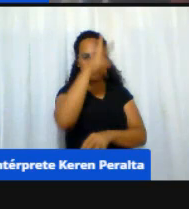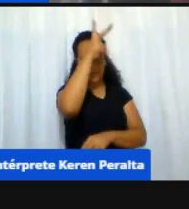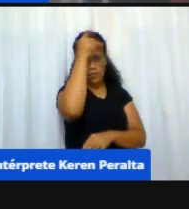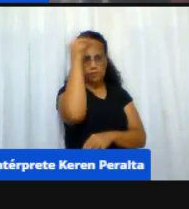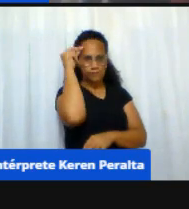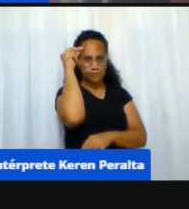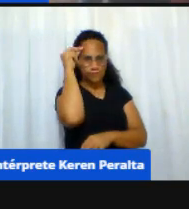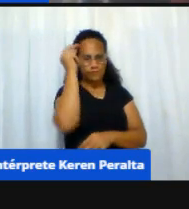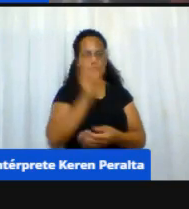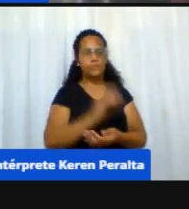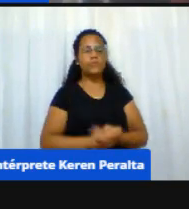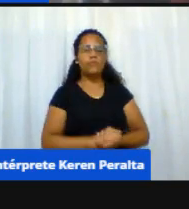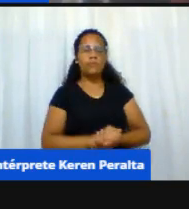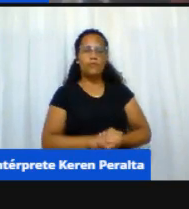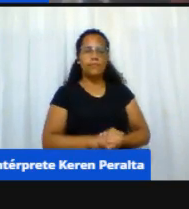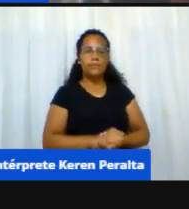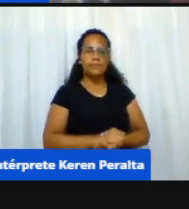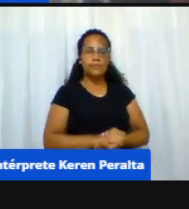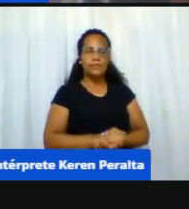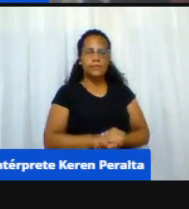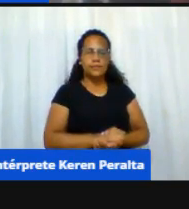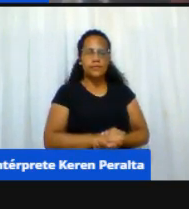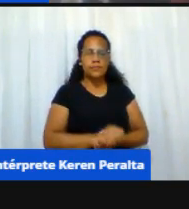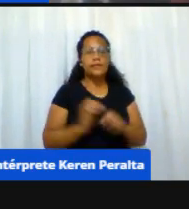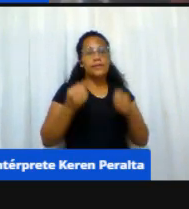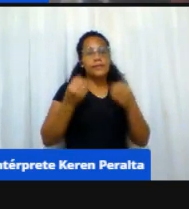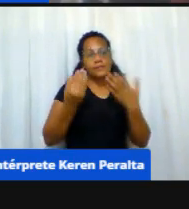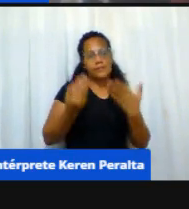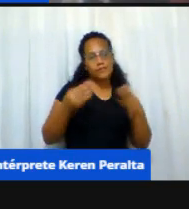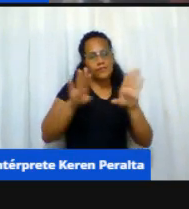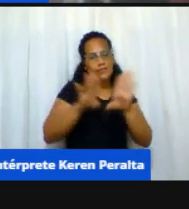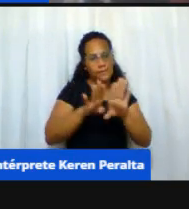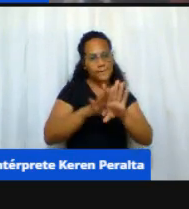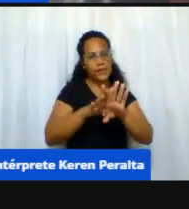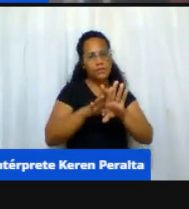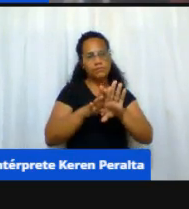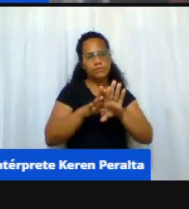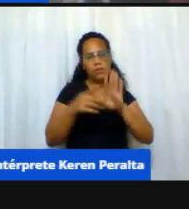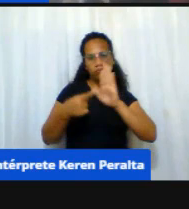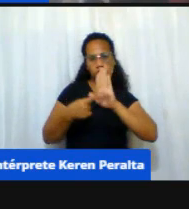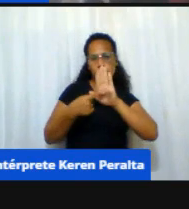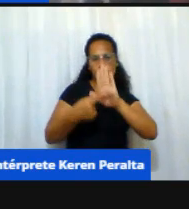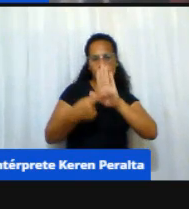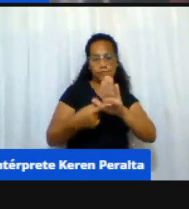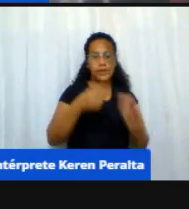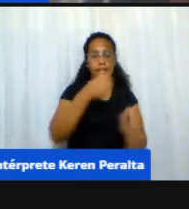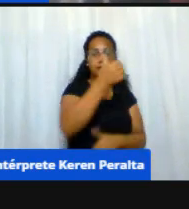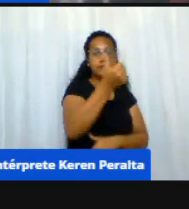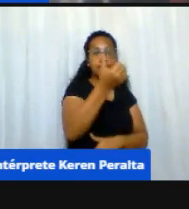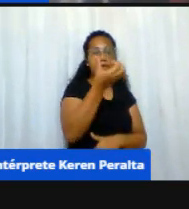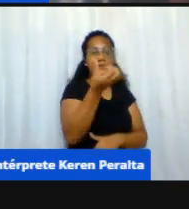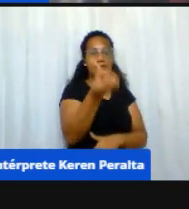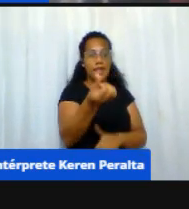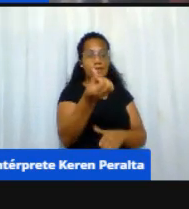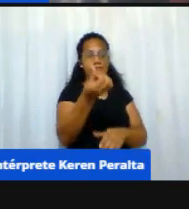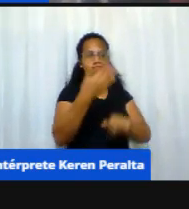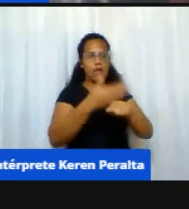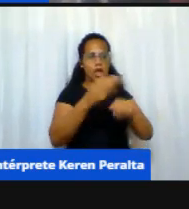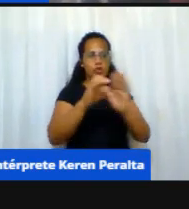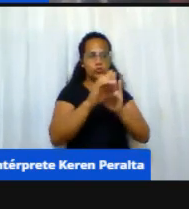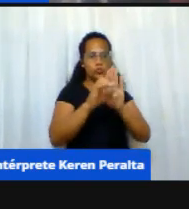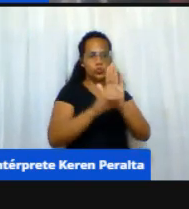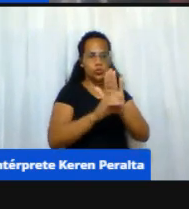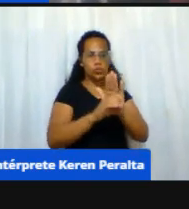Ponderado, retomamos aqui as 16 habilidades exclusivas do 8º ano. Elas pertencem somente ao